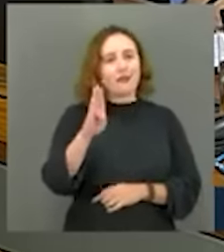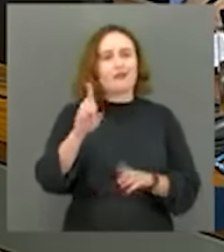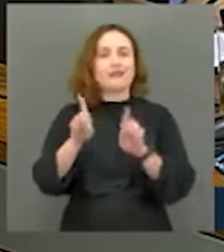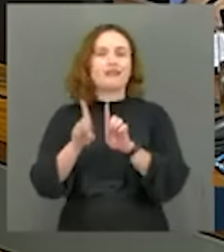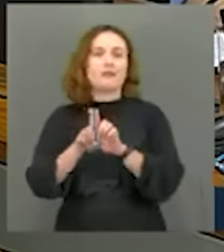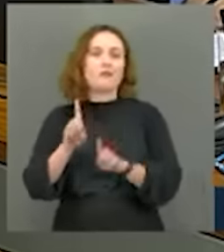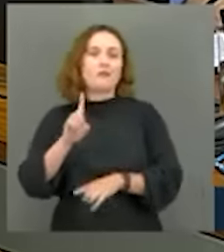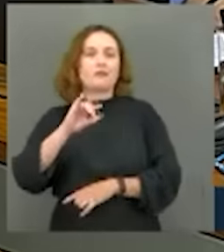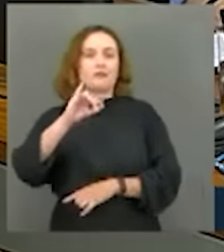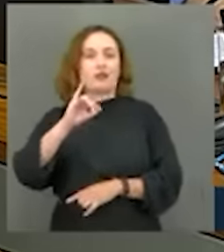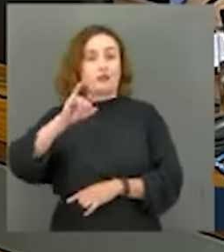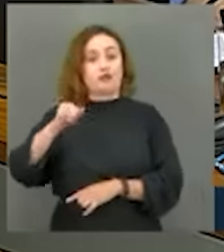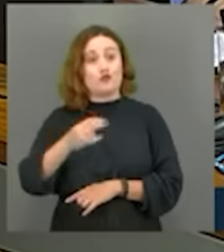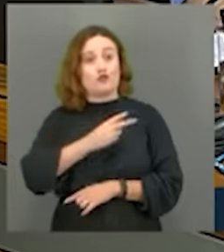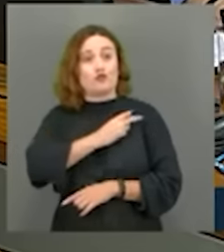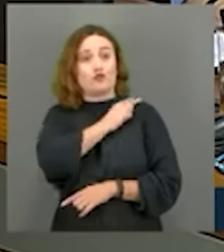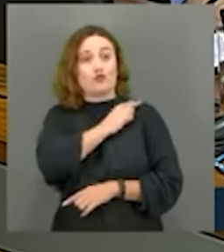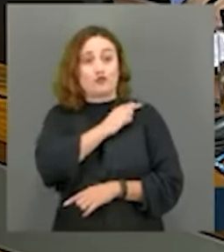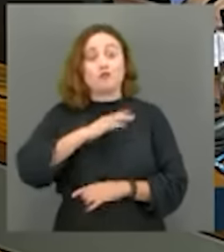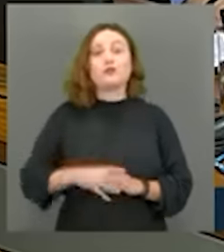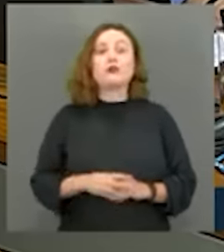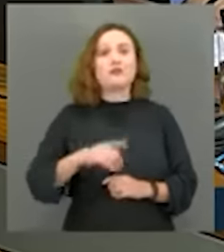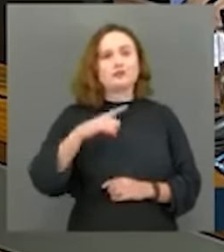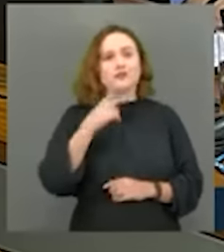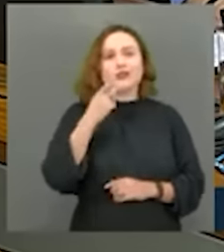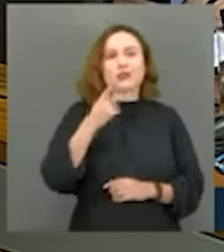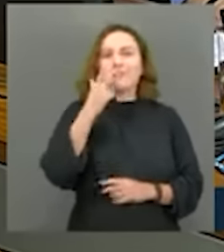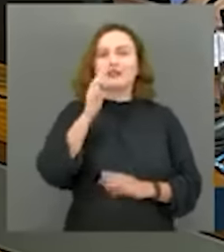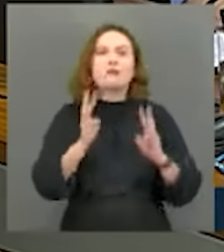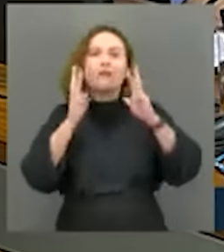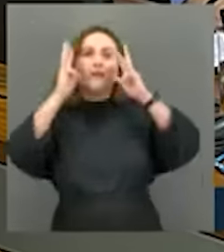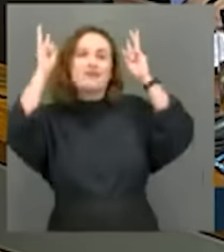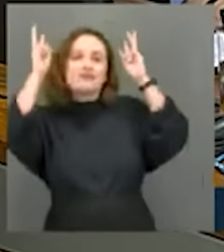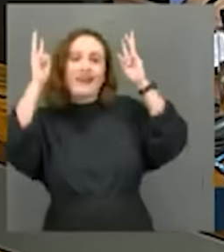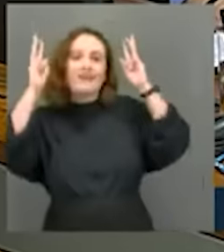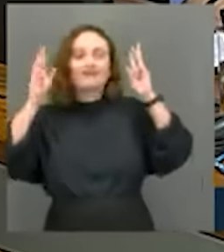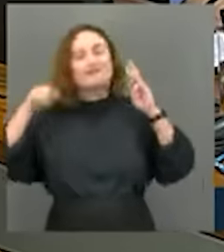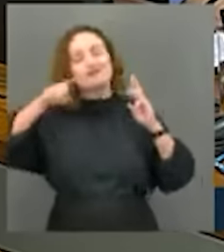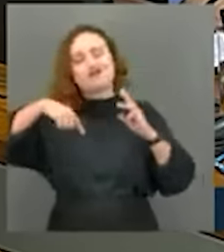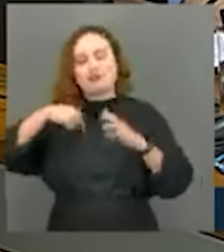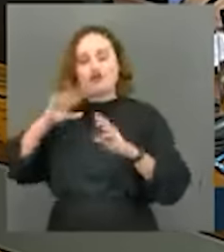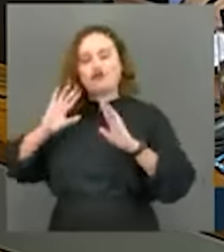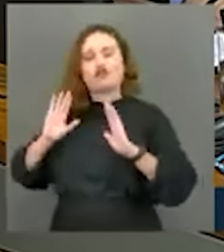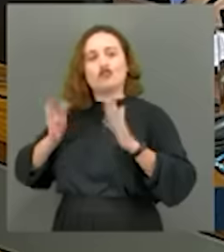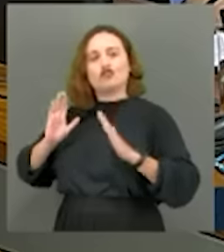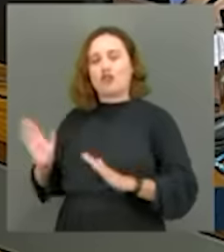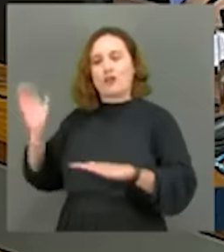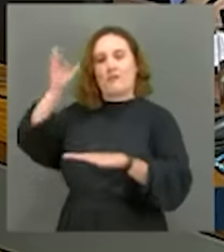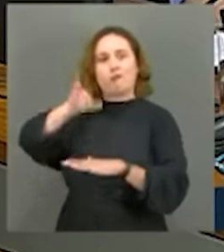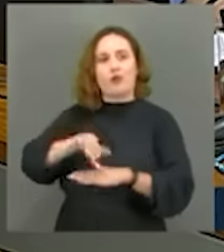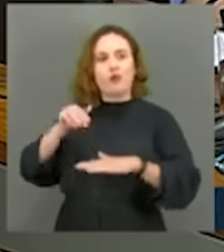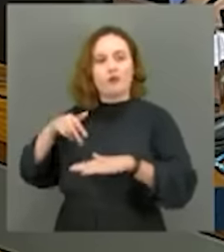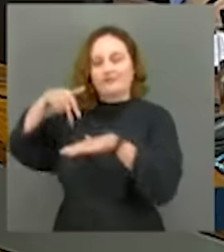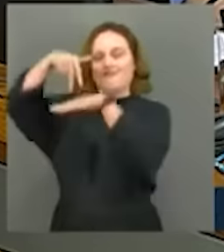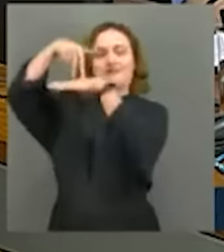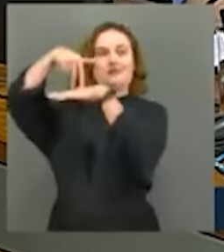terra eu sou são Moisés tô desaparecendo já subindo na montanha né Eu e otro meu não